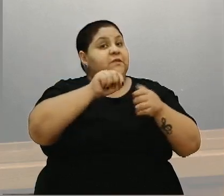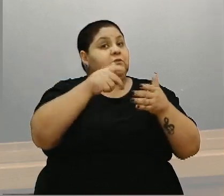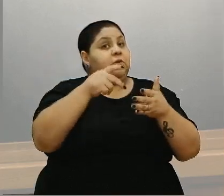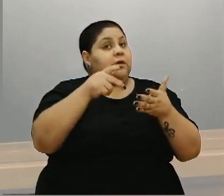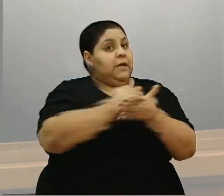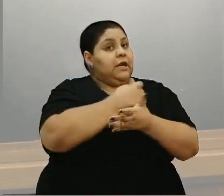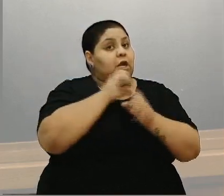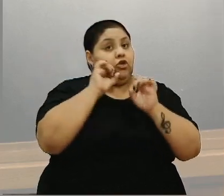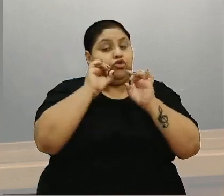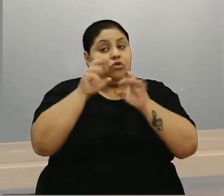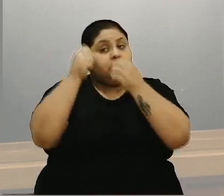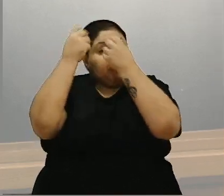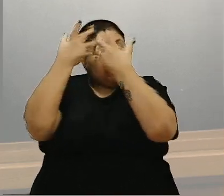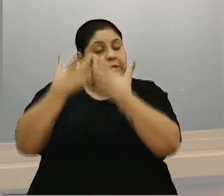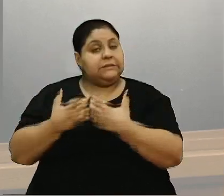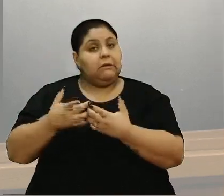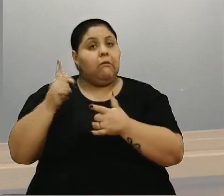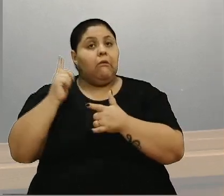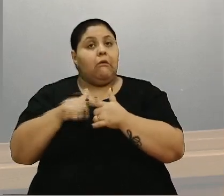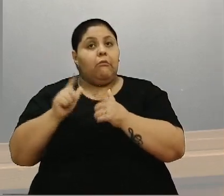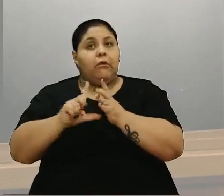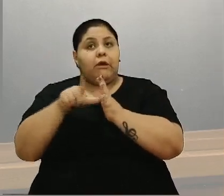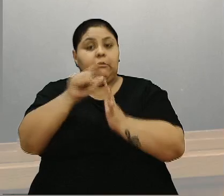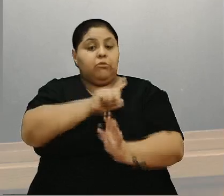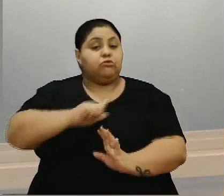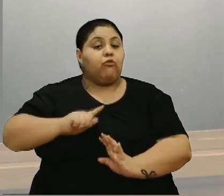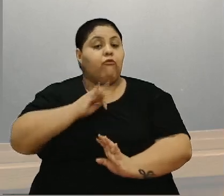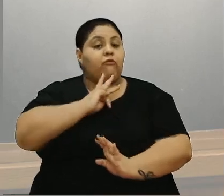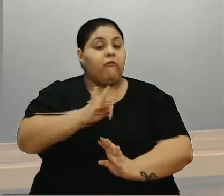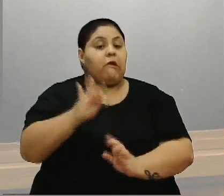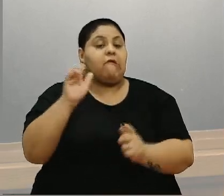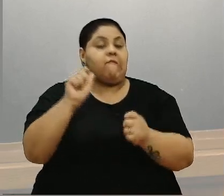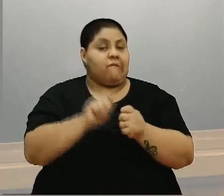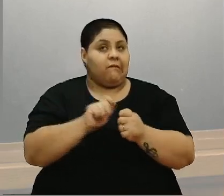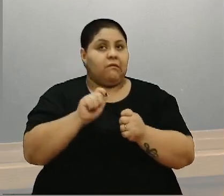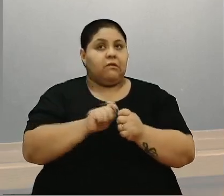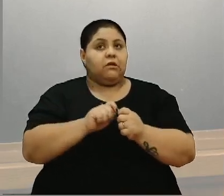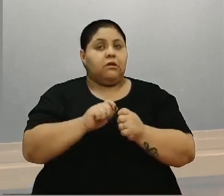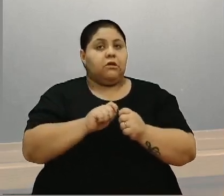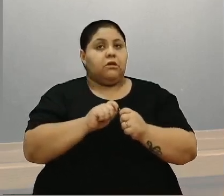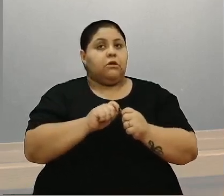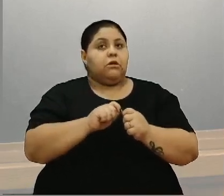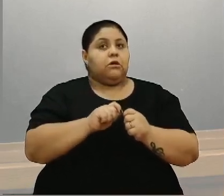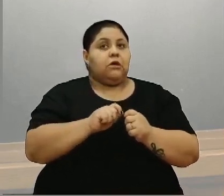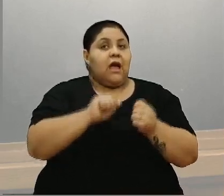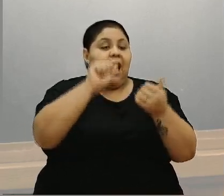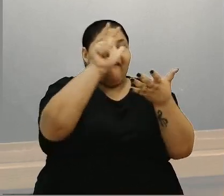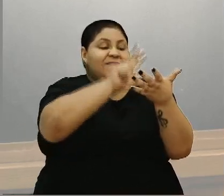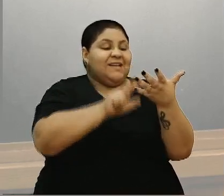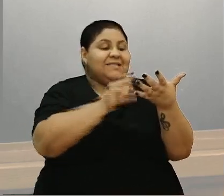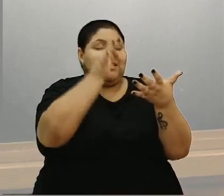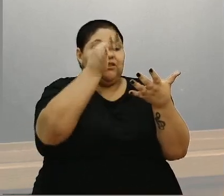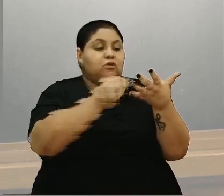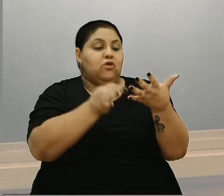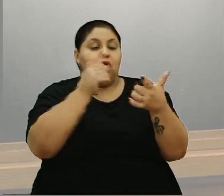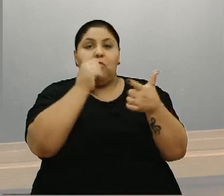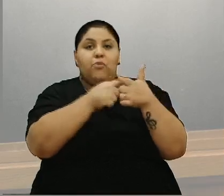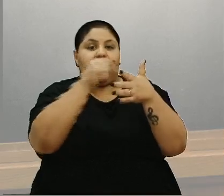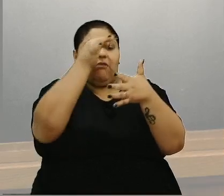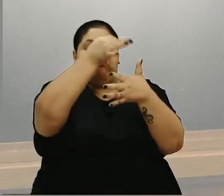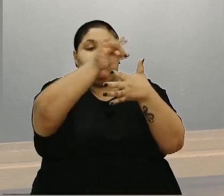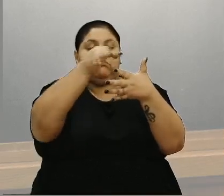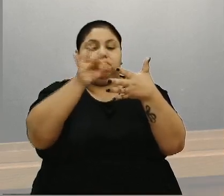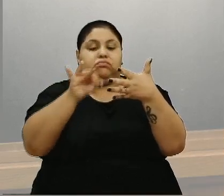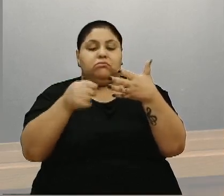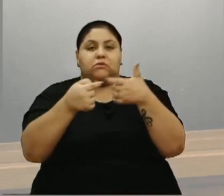essa observação, mas que depois o governo federal faça o corte, porque não entra nos critérios. Porque